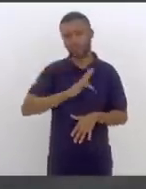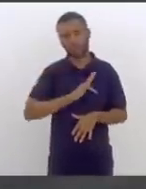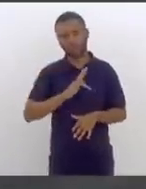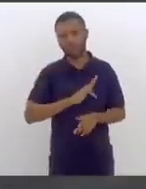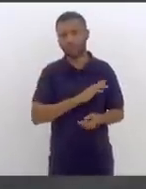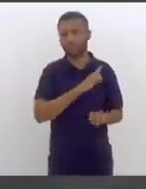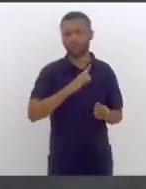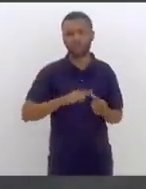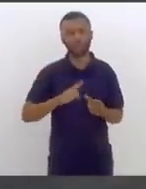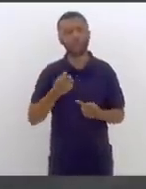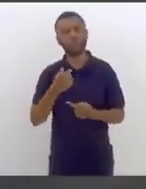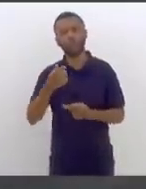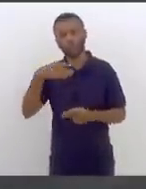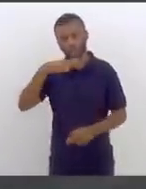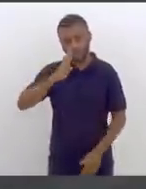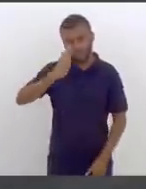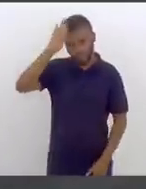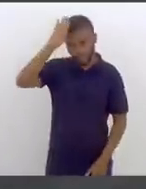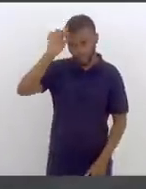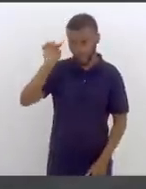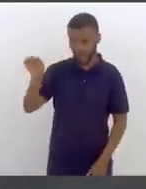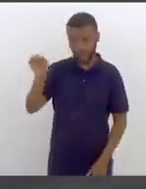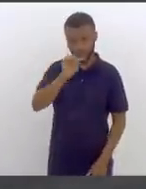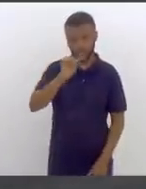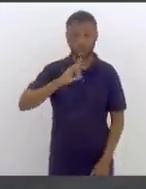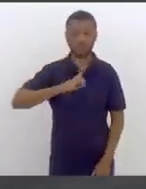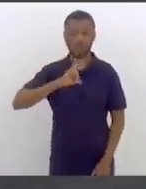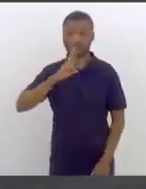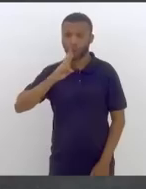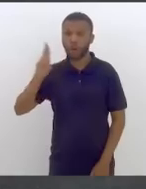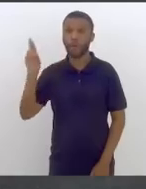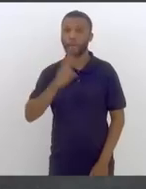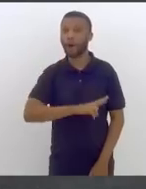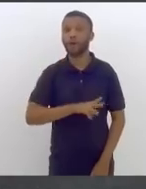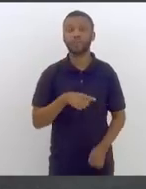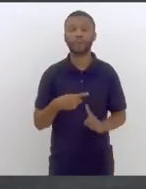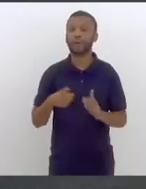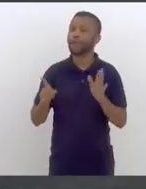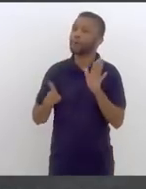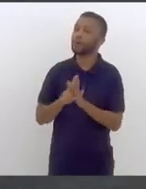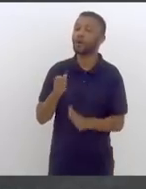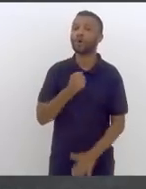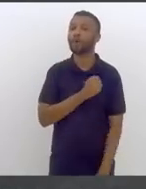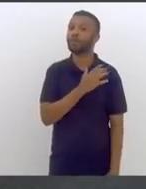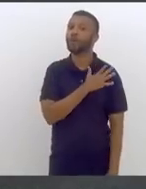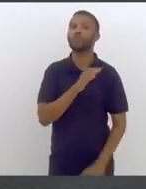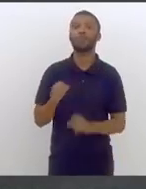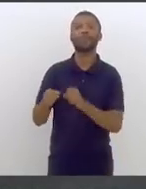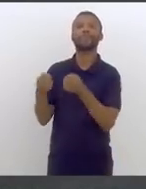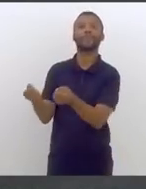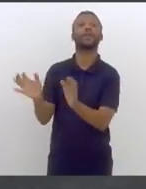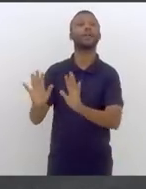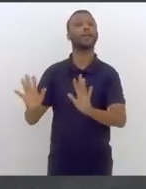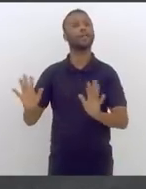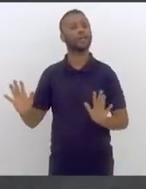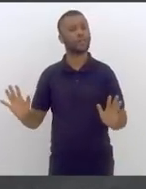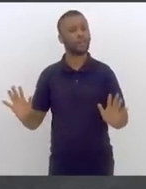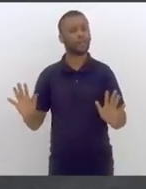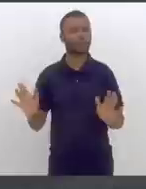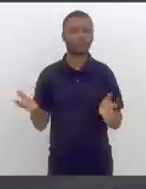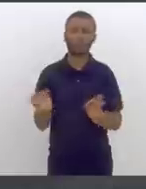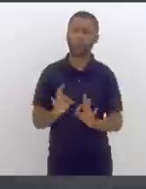do corpo do bombeiro eles têm a resposta porque vai perguntar o coronel eu não tô defendendo ele não não tô defendendo ninguém